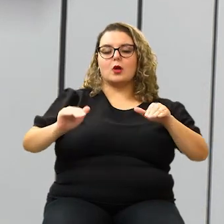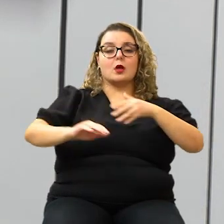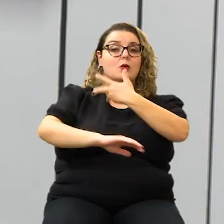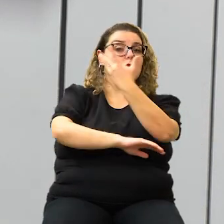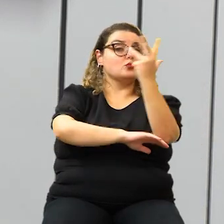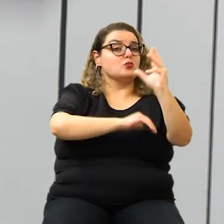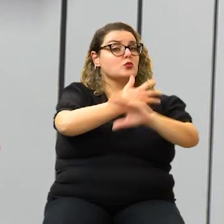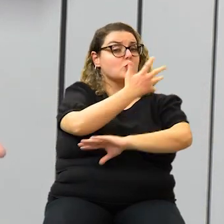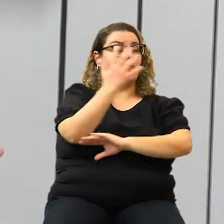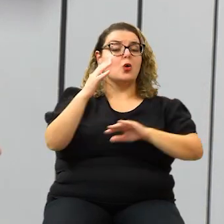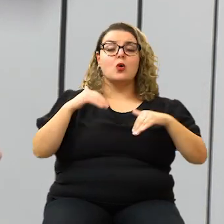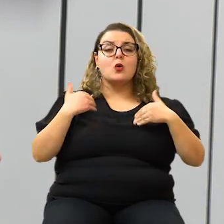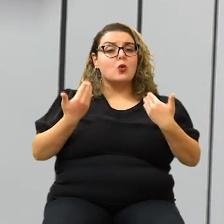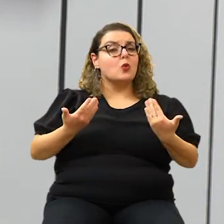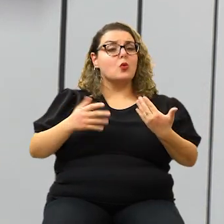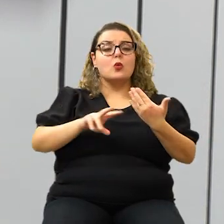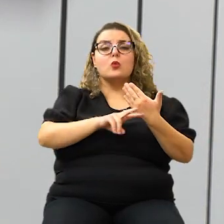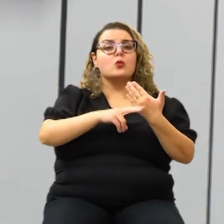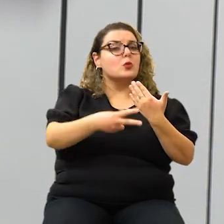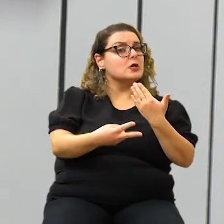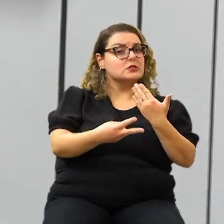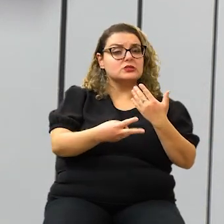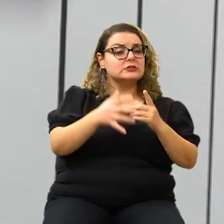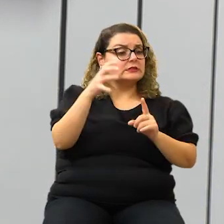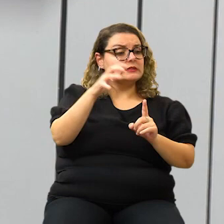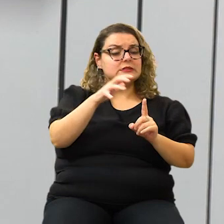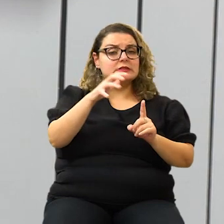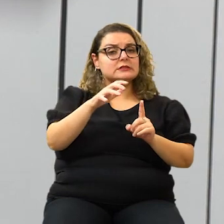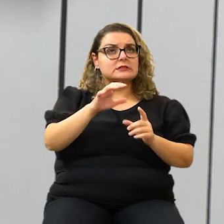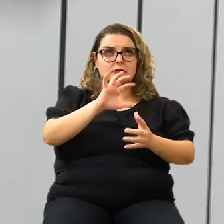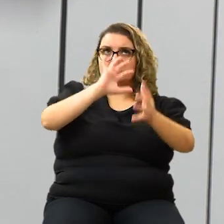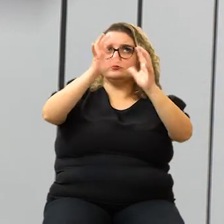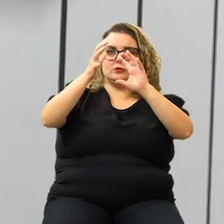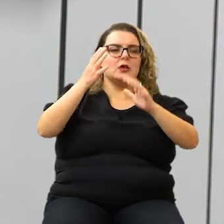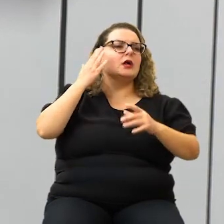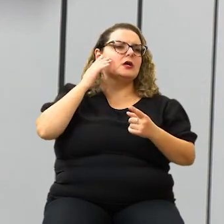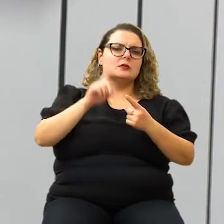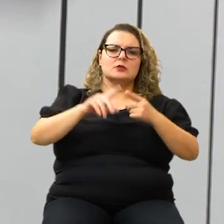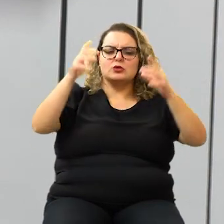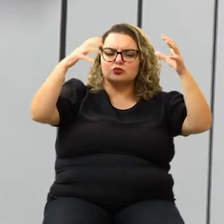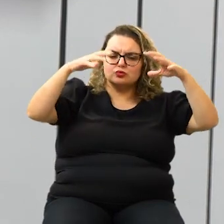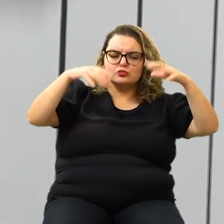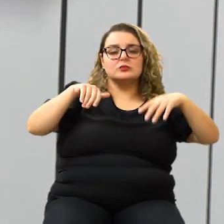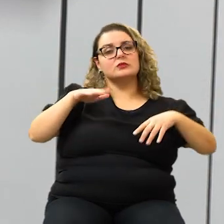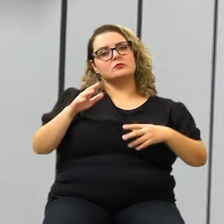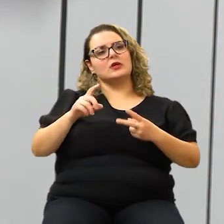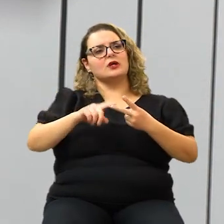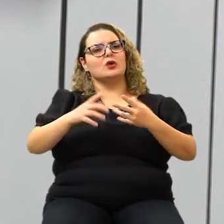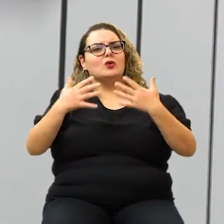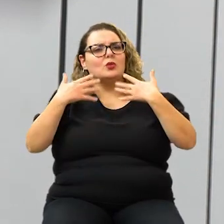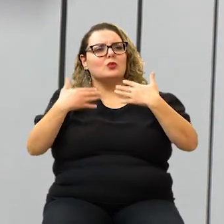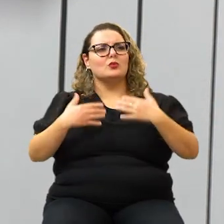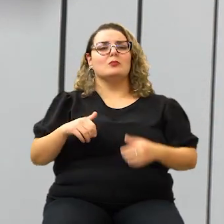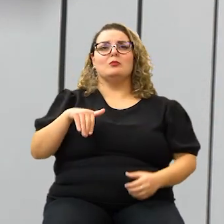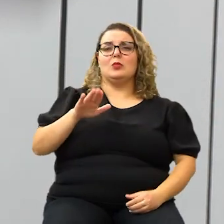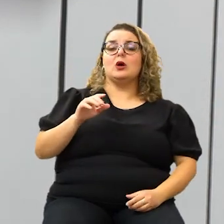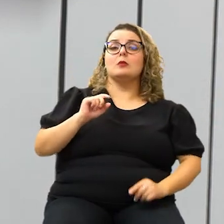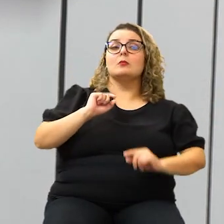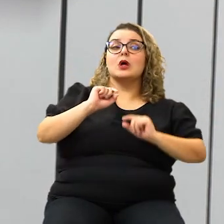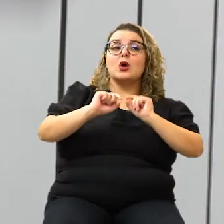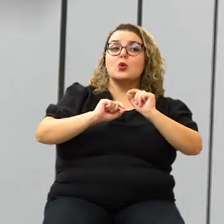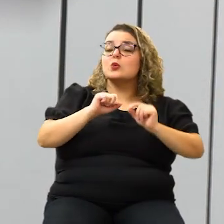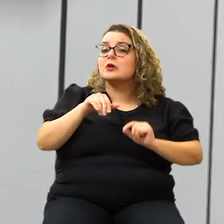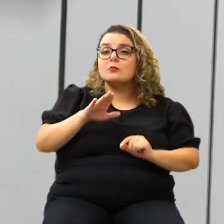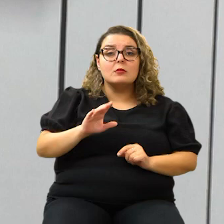Quais os impactos das mudanças climáticas? A gente sabe, chuva demais, calor demais, mas o que mais